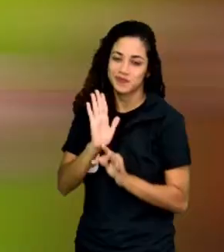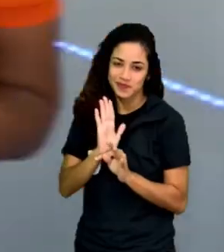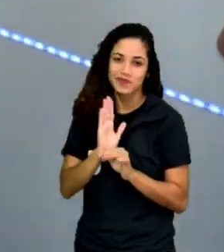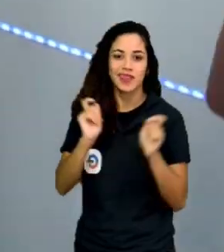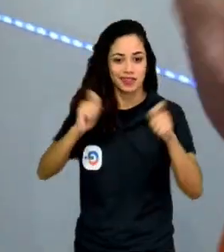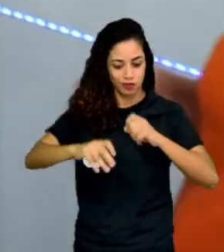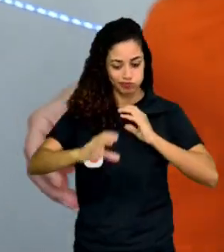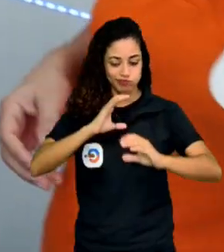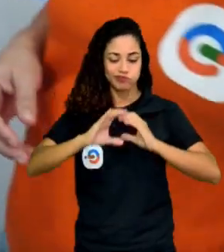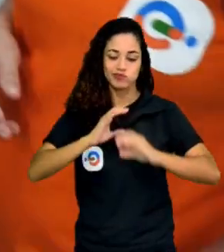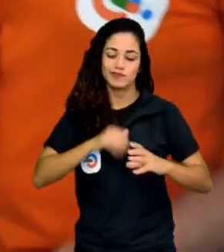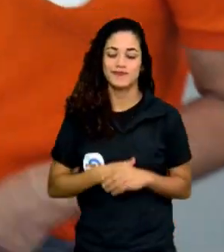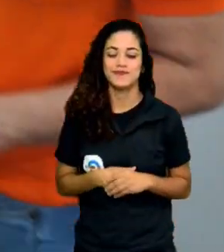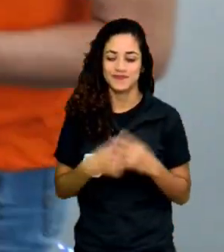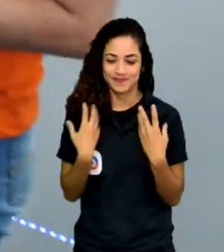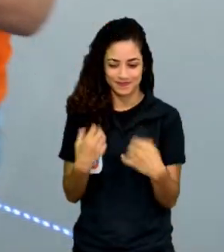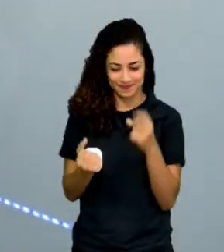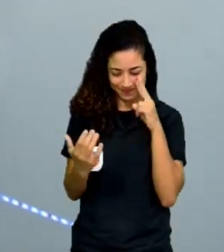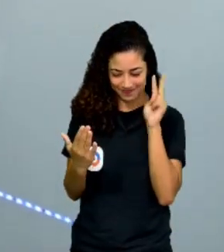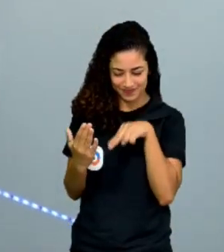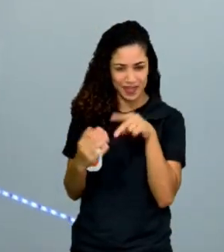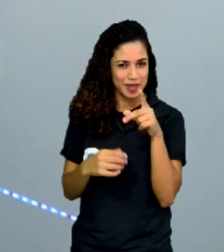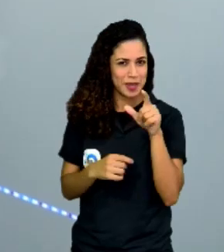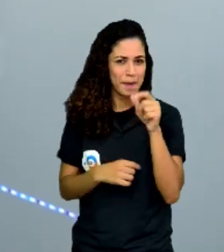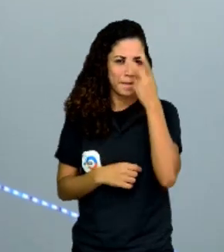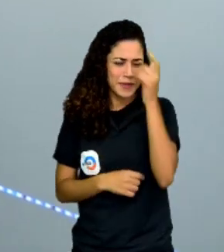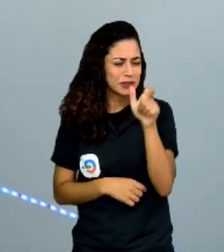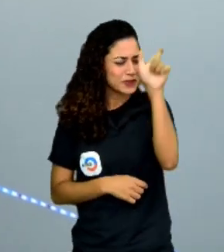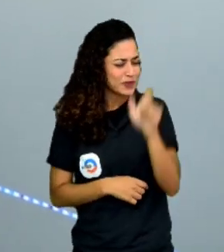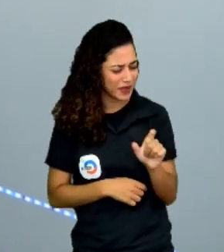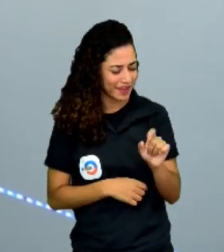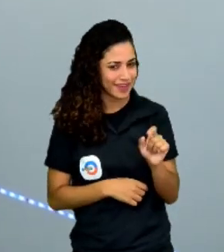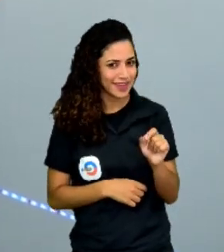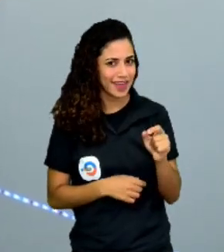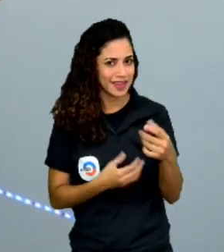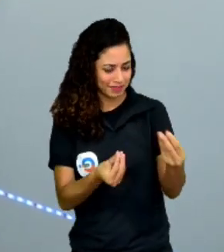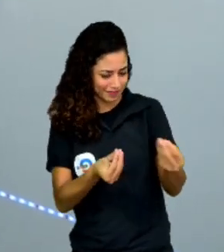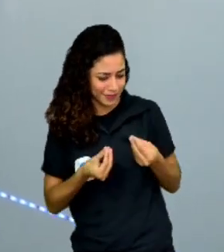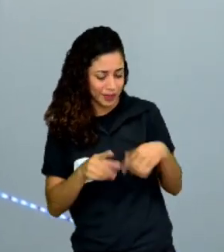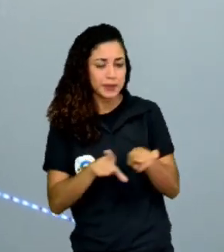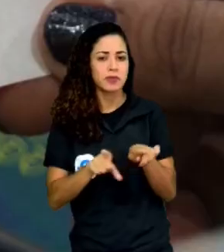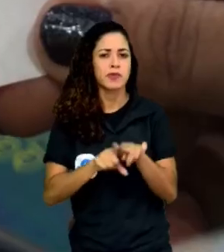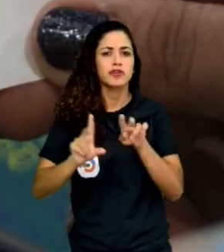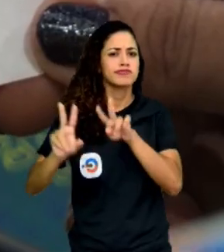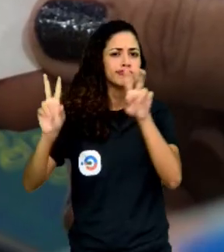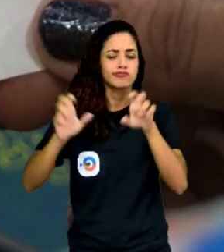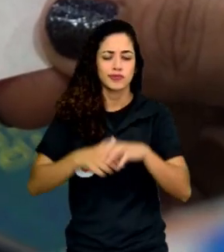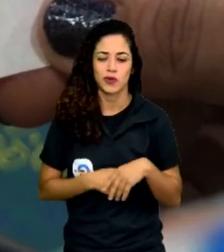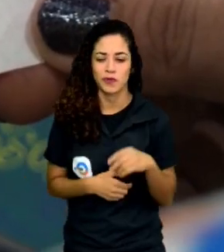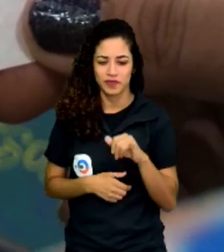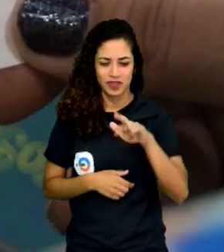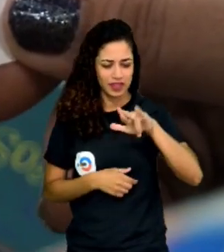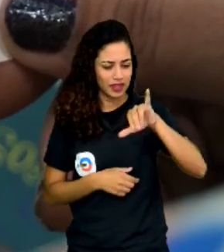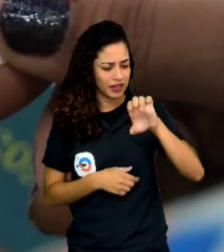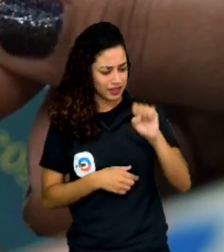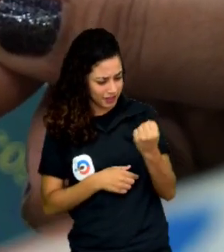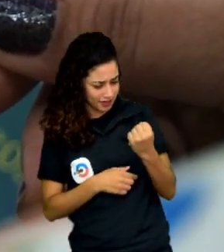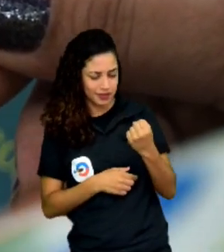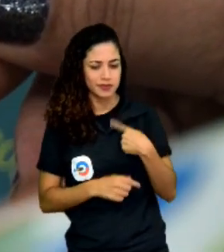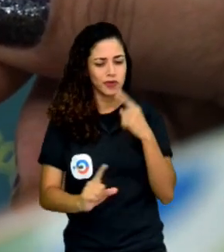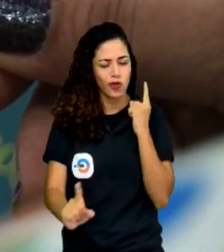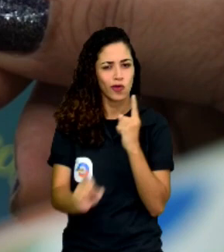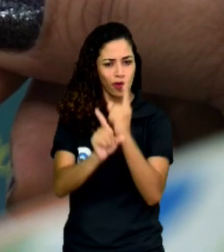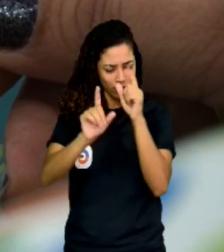comunicação. Vamos olhar quem me enviou e qual é o assunto. Iris, me encontre no